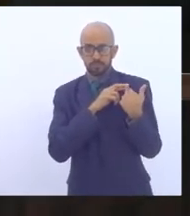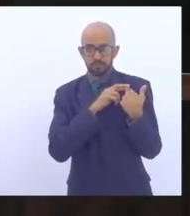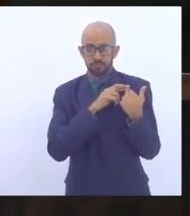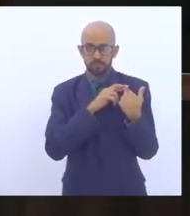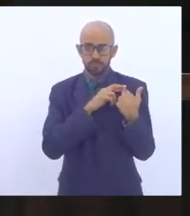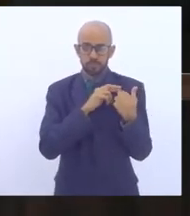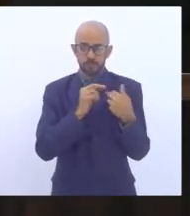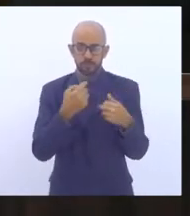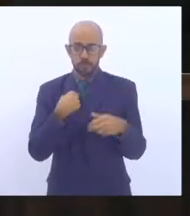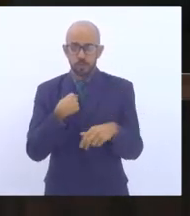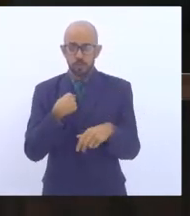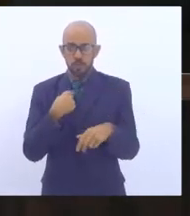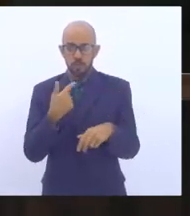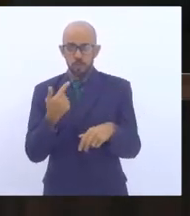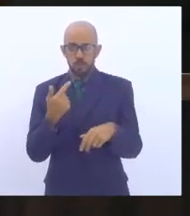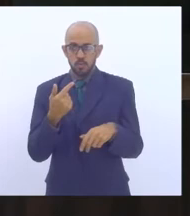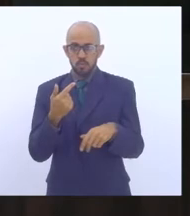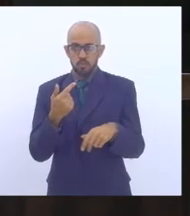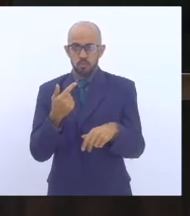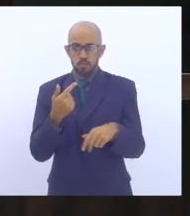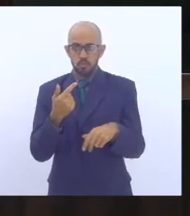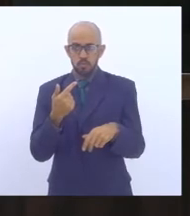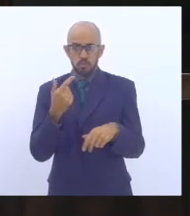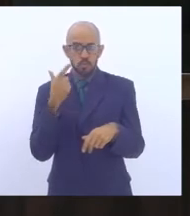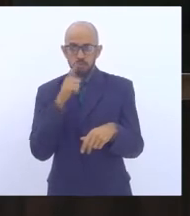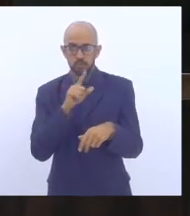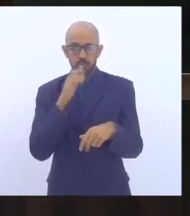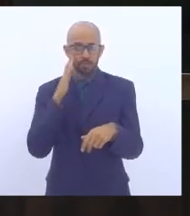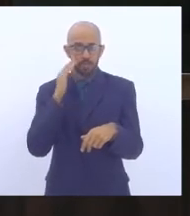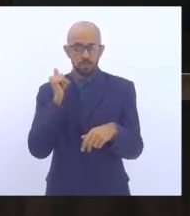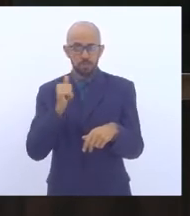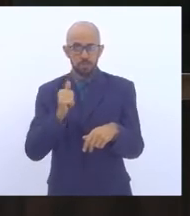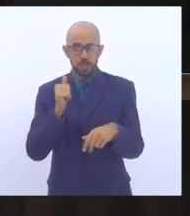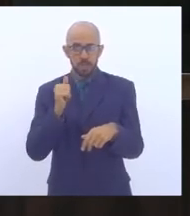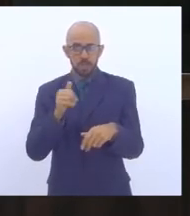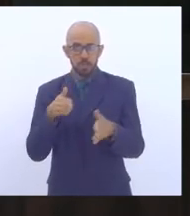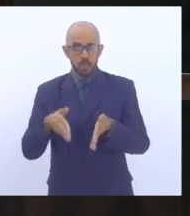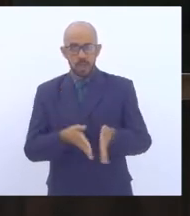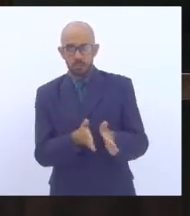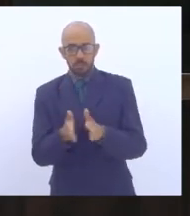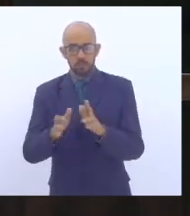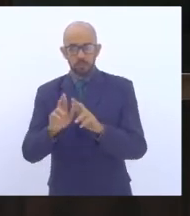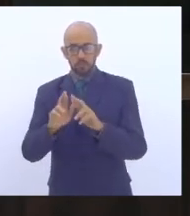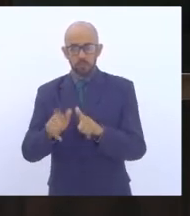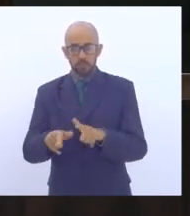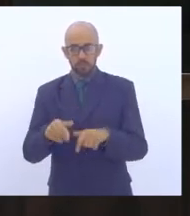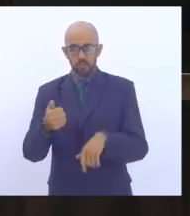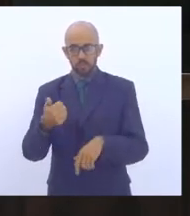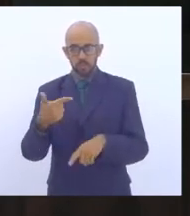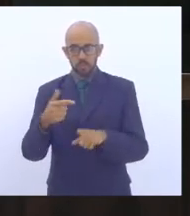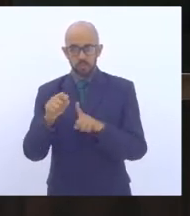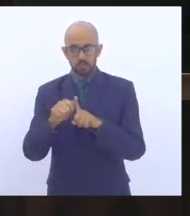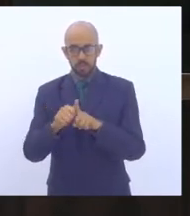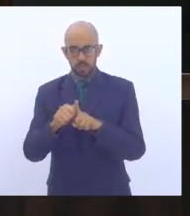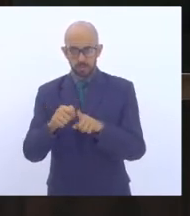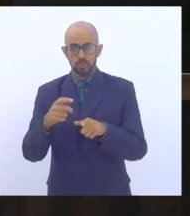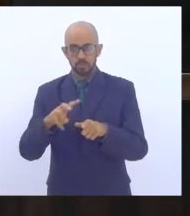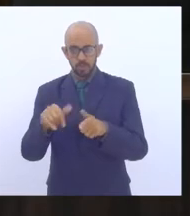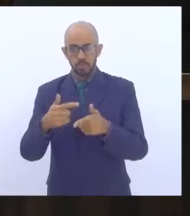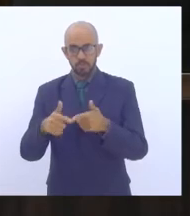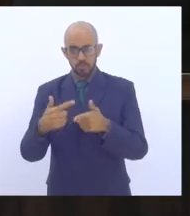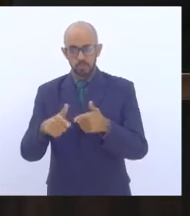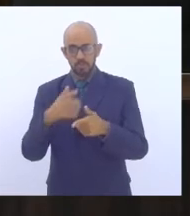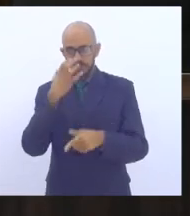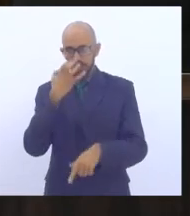eu não vejo outro caminho os próximos 12 meses vamos ter problemas sérios sérios